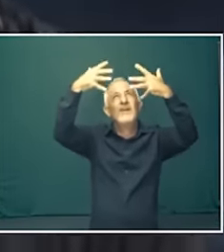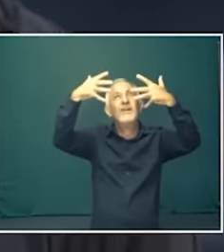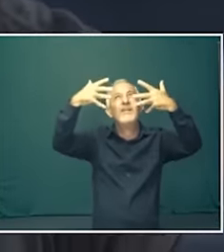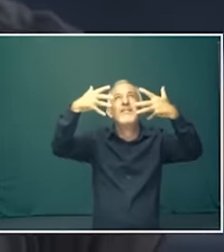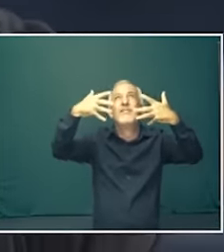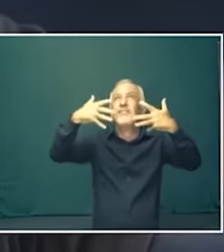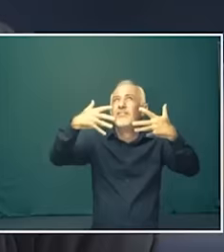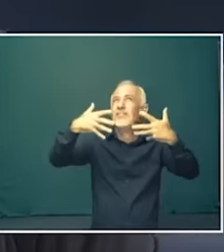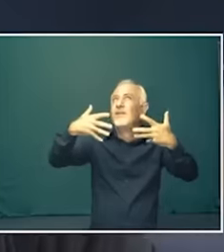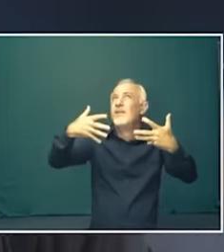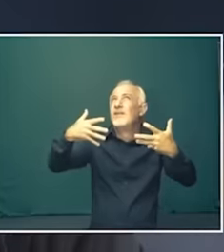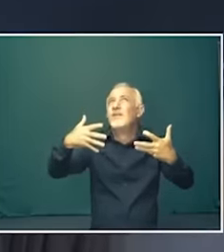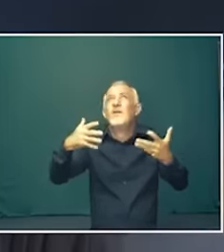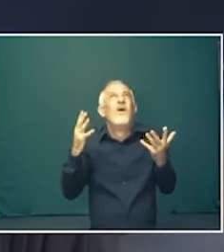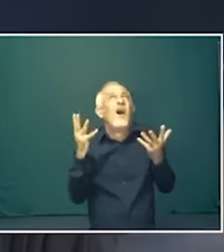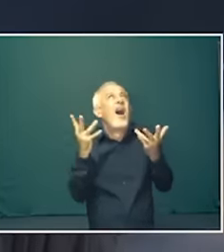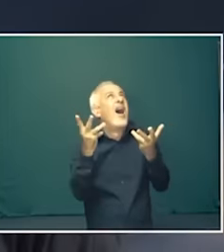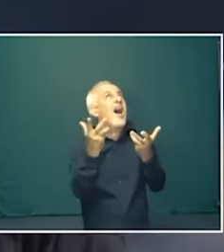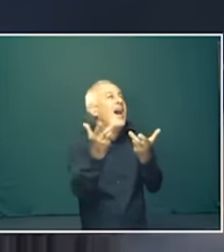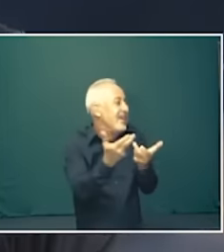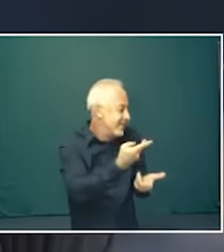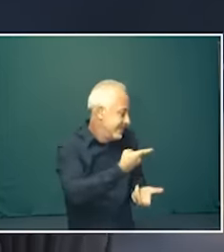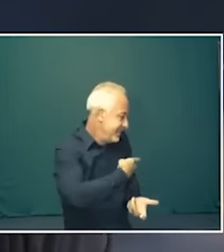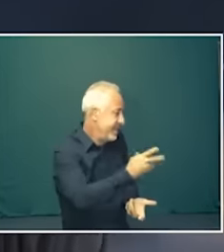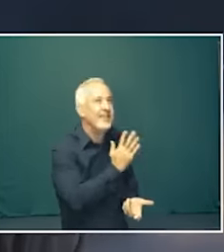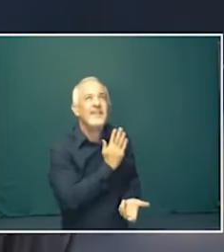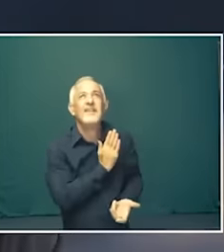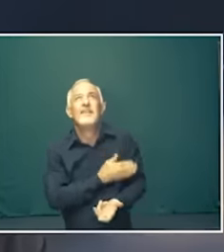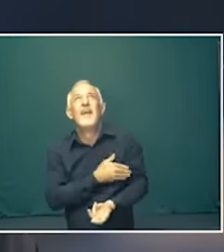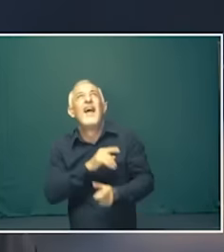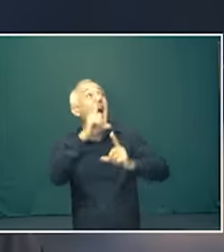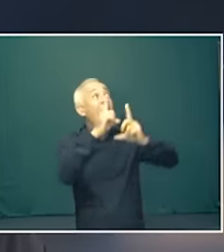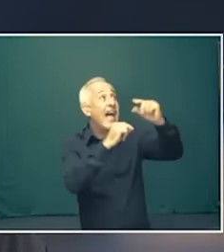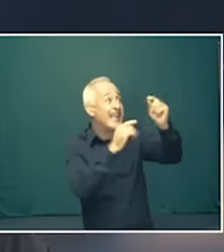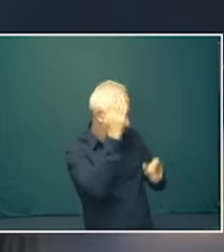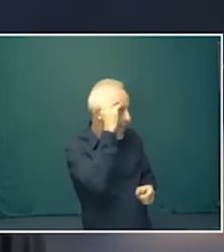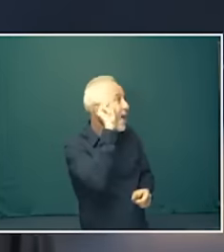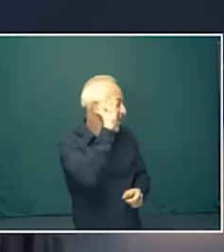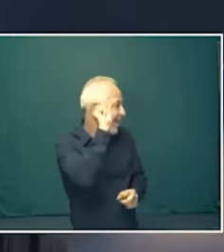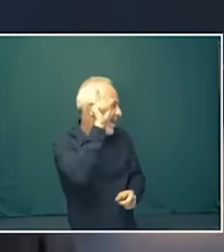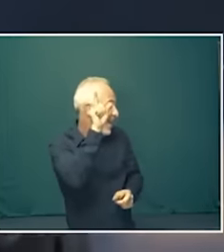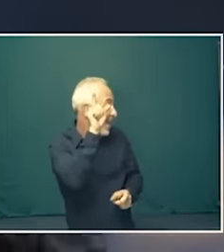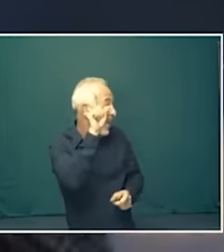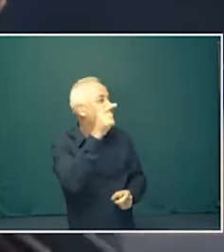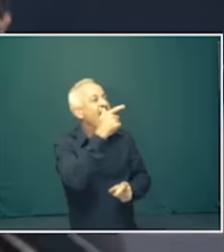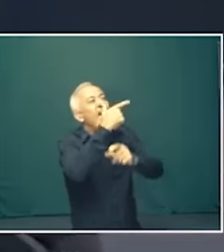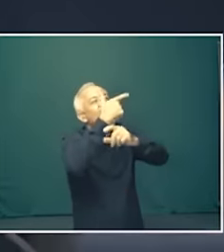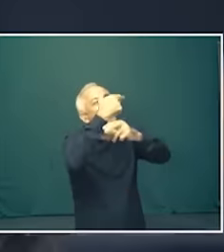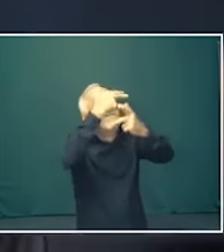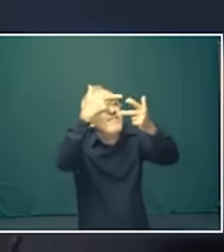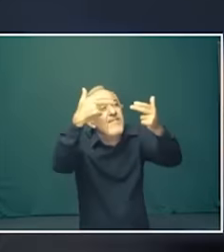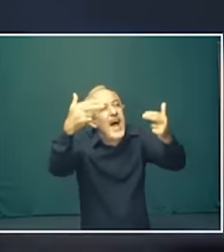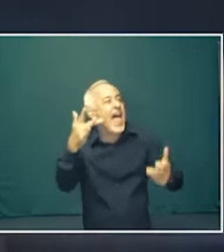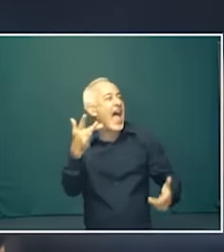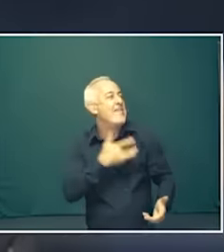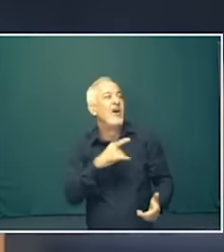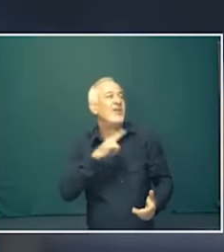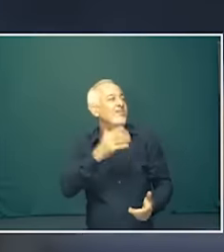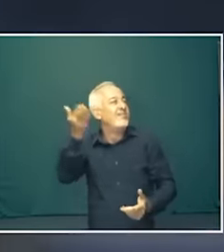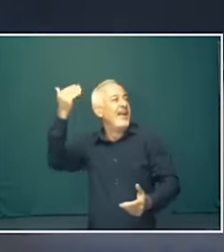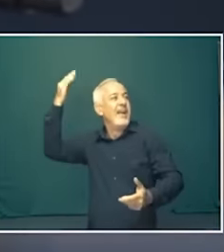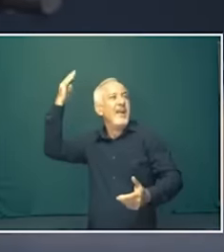tudo pros nossos corações. As estrelas são as várias paixões que eu